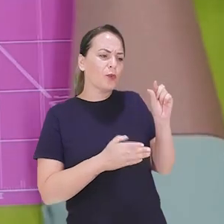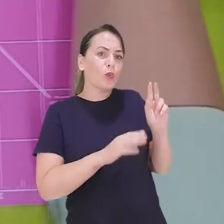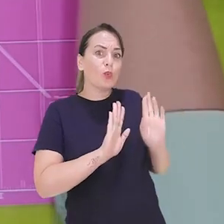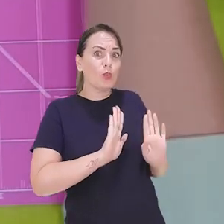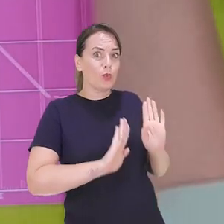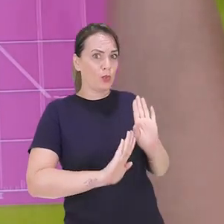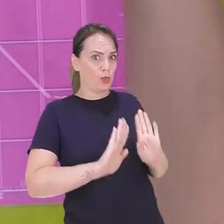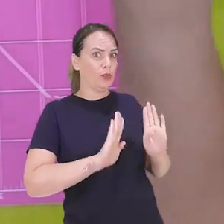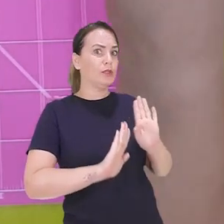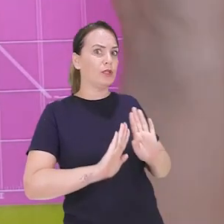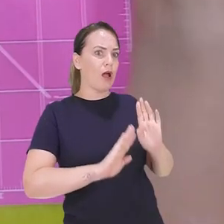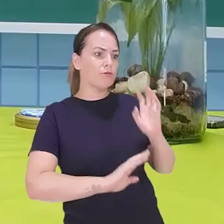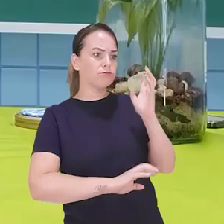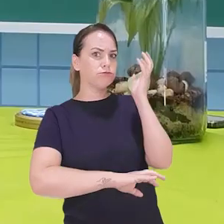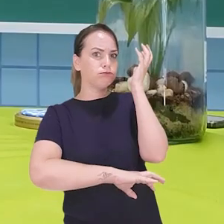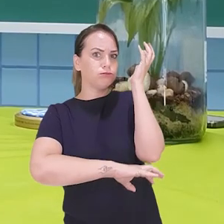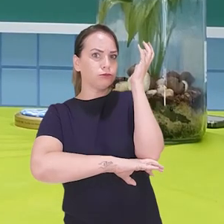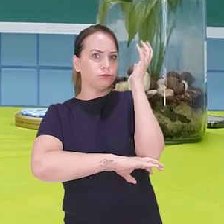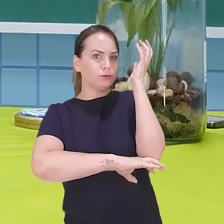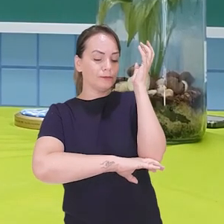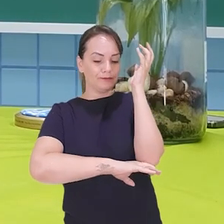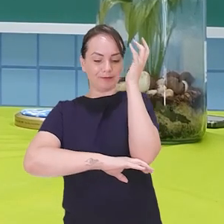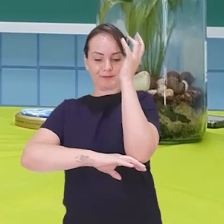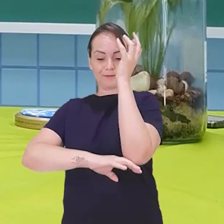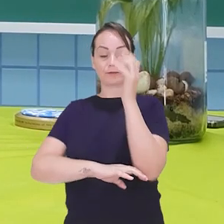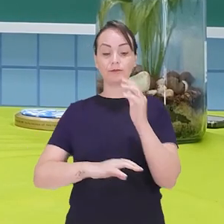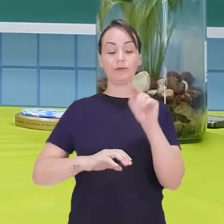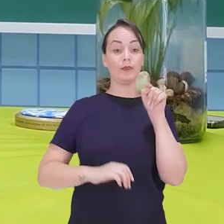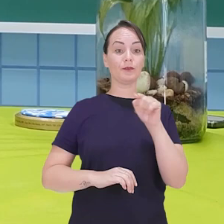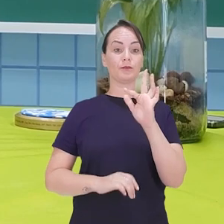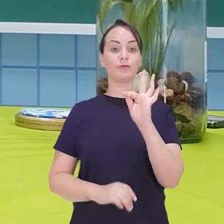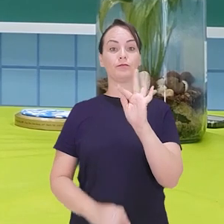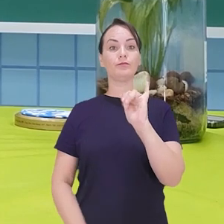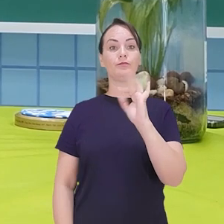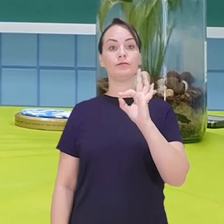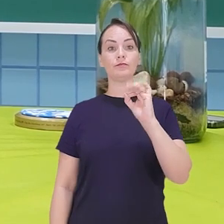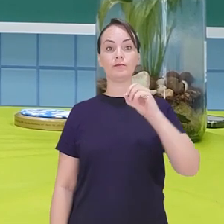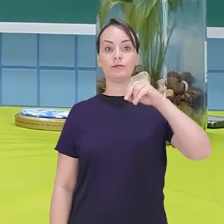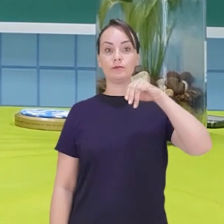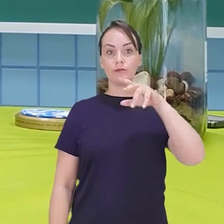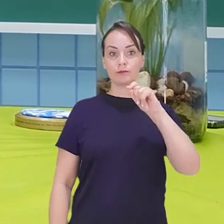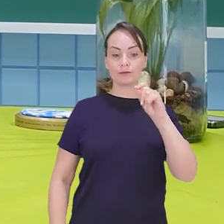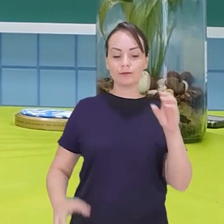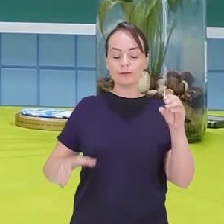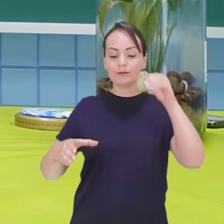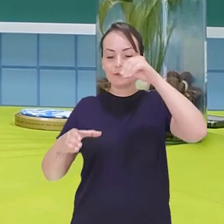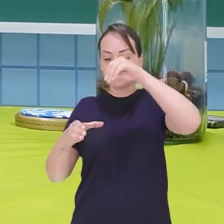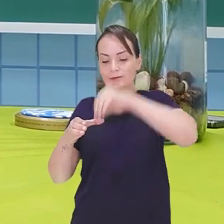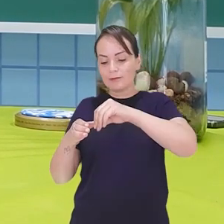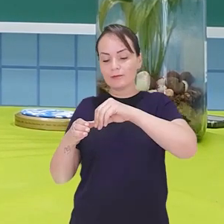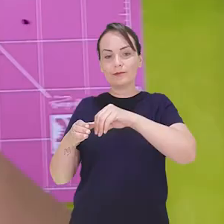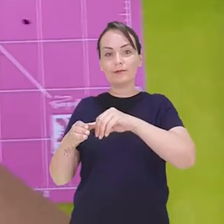Agora você vai pegar as mudas de planta com cuidado para que não afete a raiz. Essa daqui é a